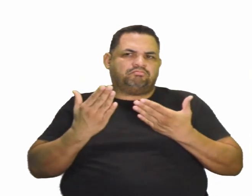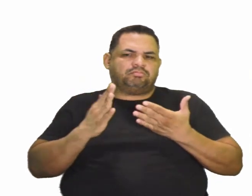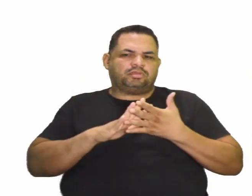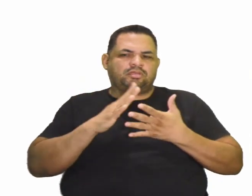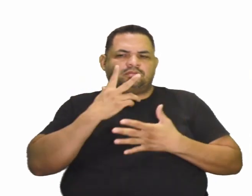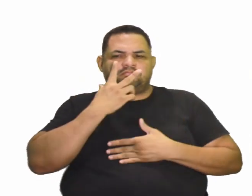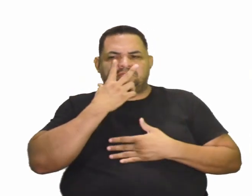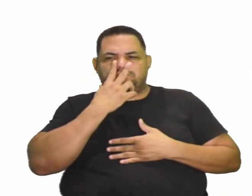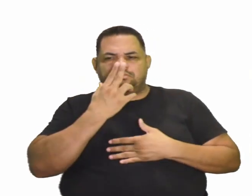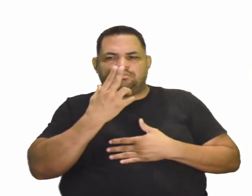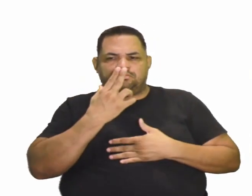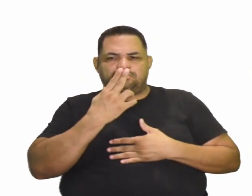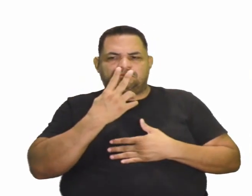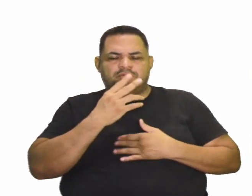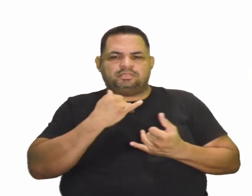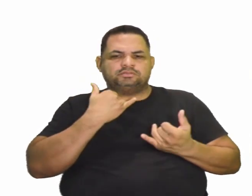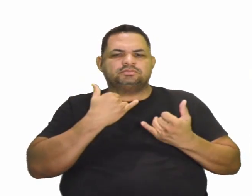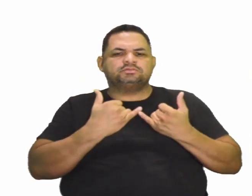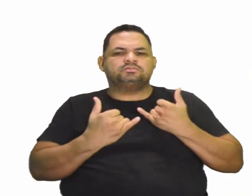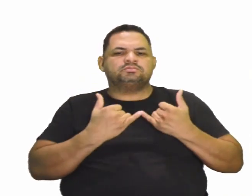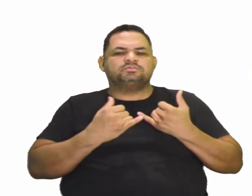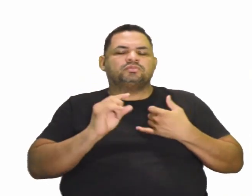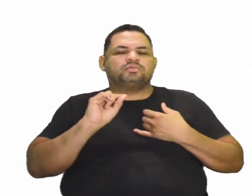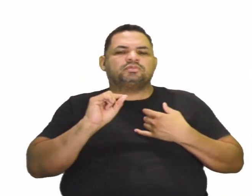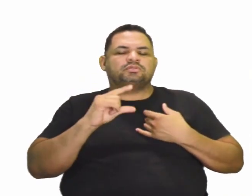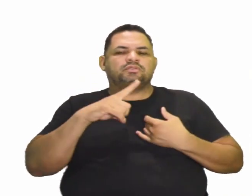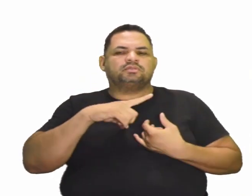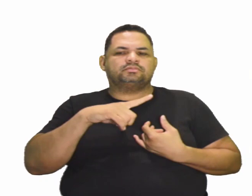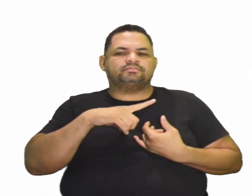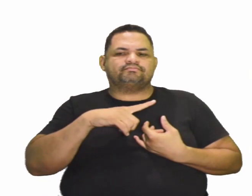semelhança nessa obra? Vamos à pergunta, então.